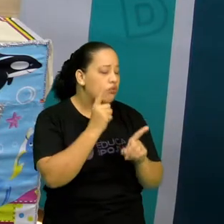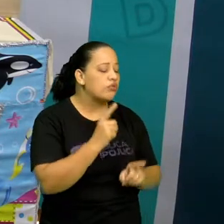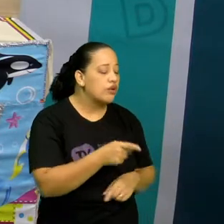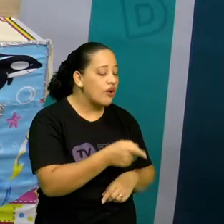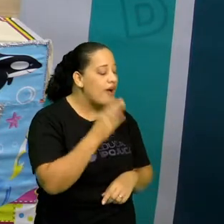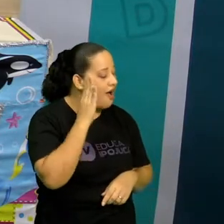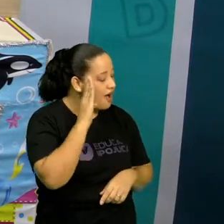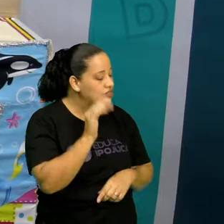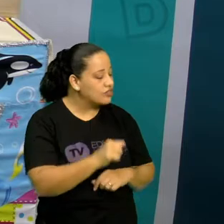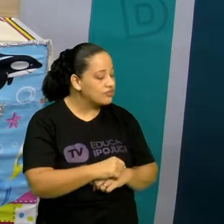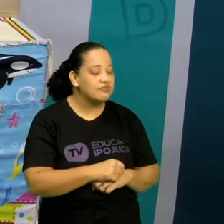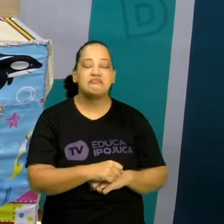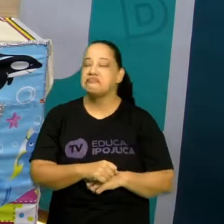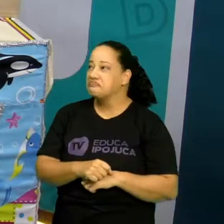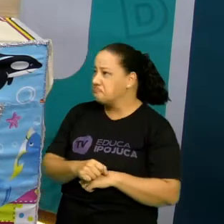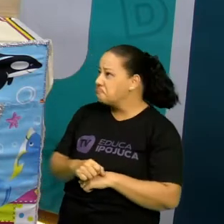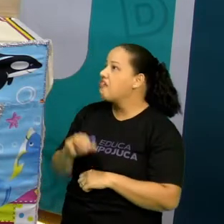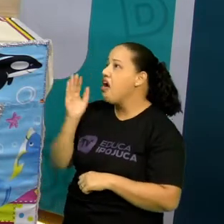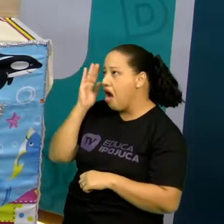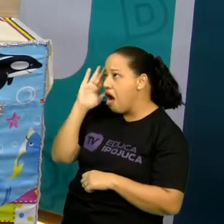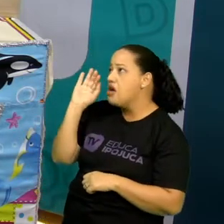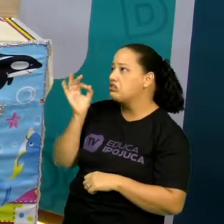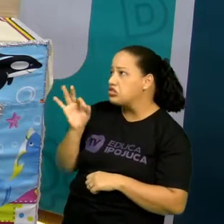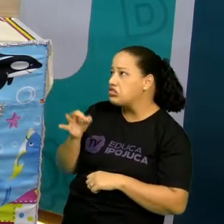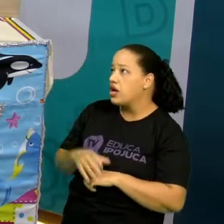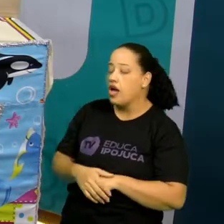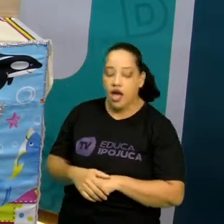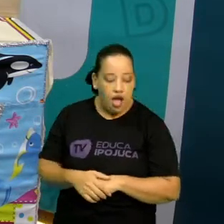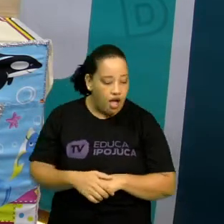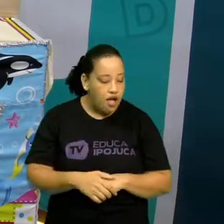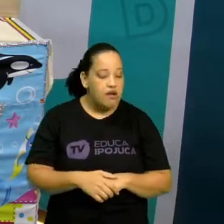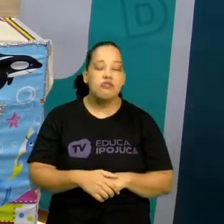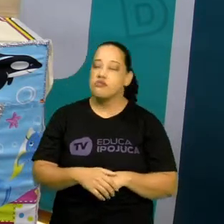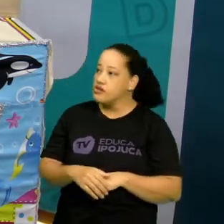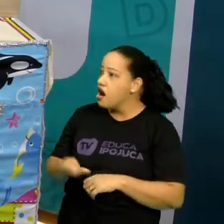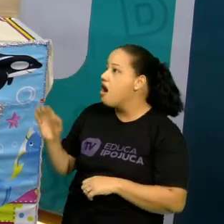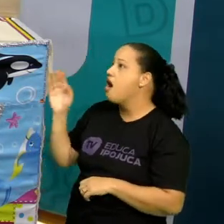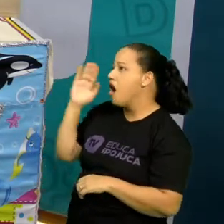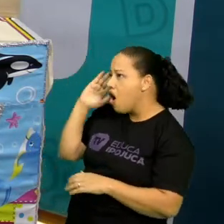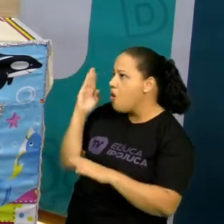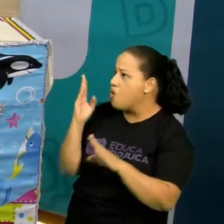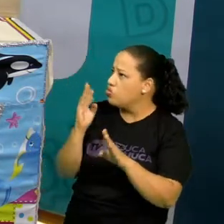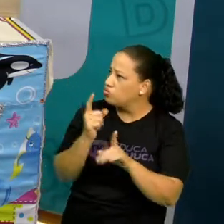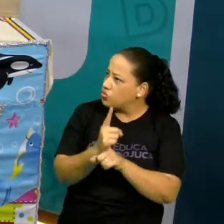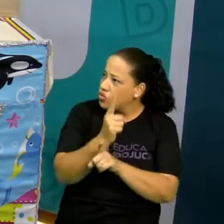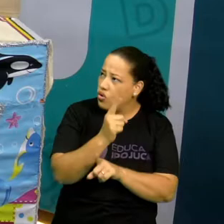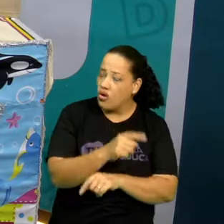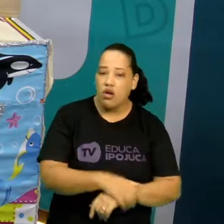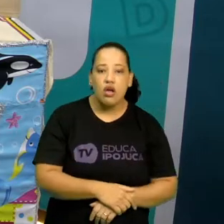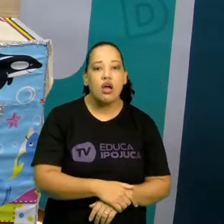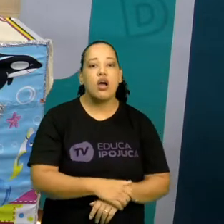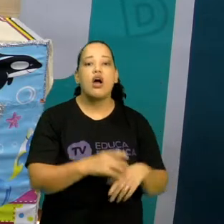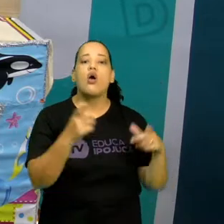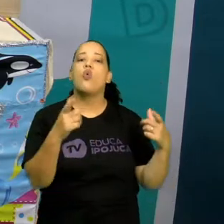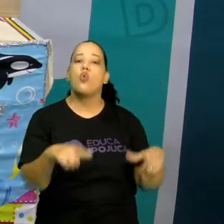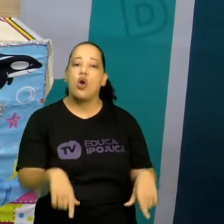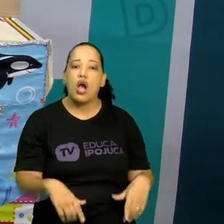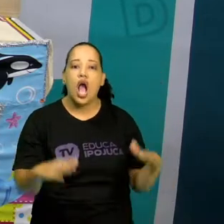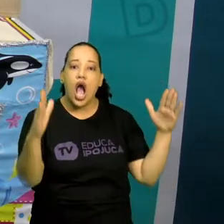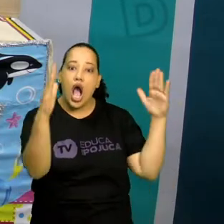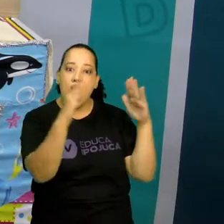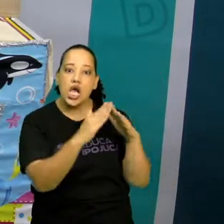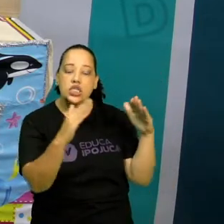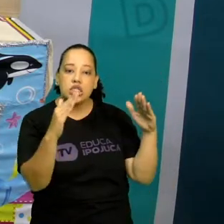eu acho ele comprou crianças encontrou ele encontrou ela em uma casa quando ele